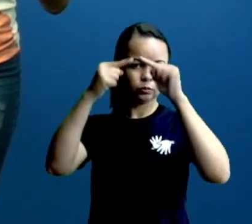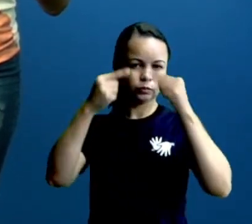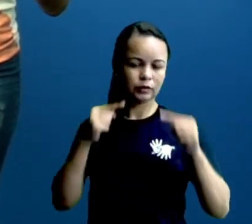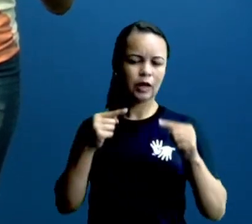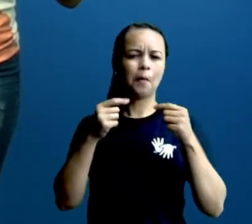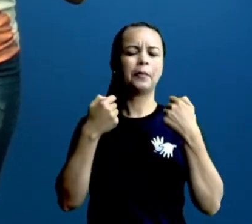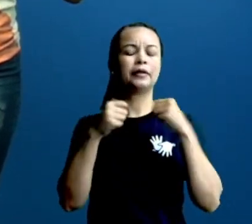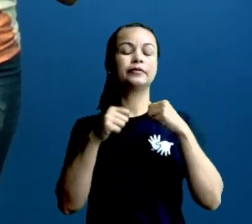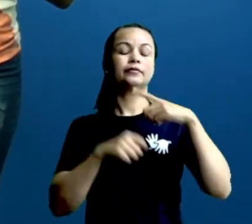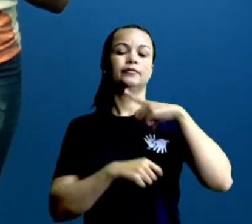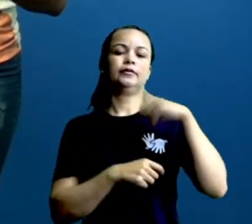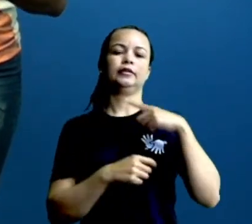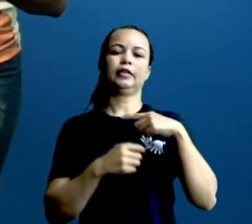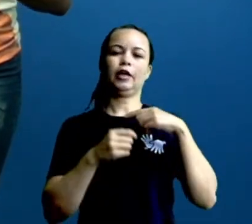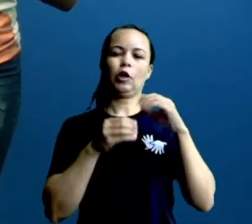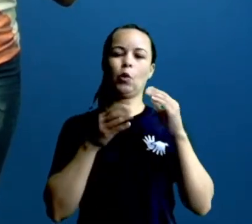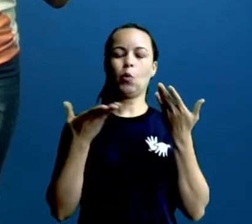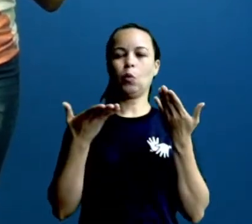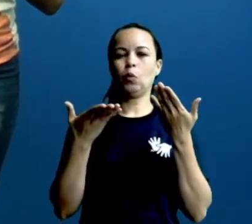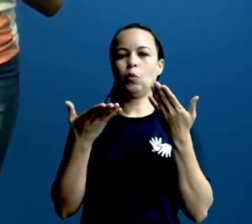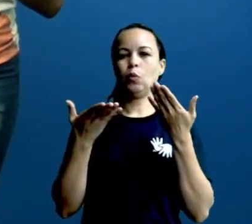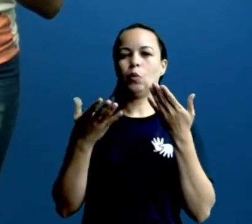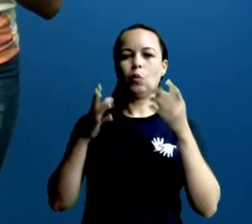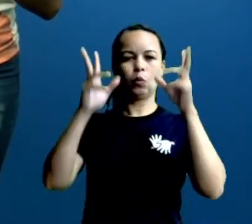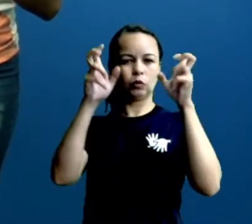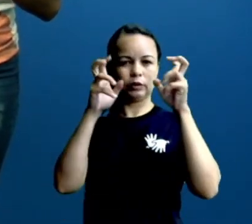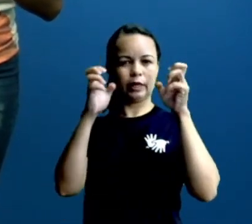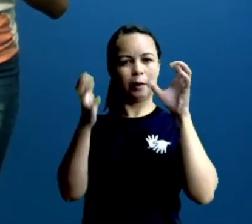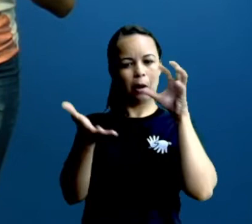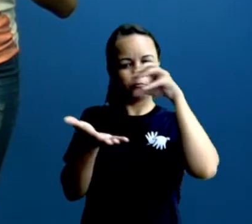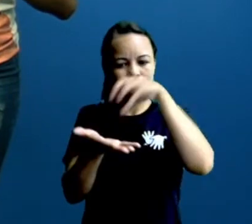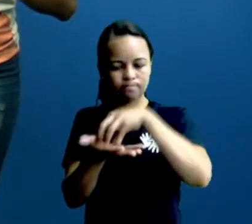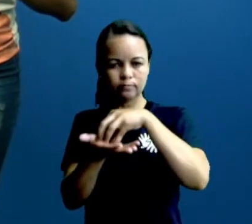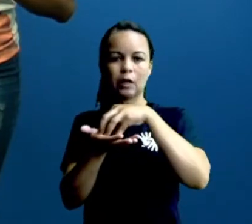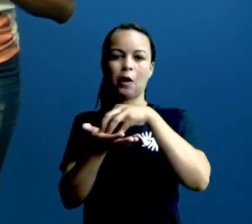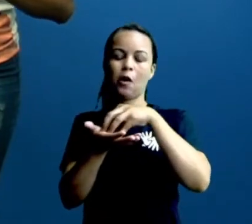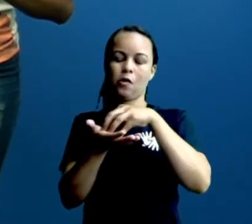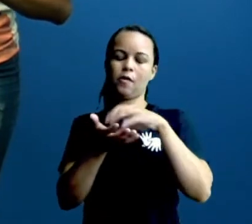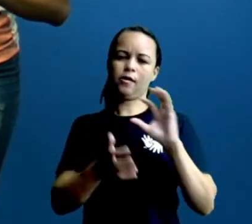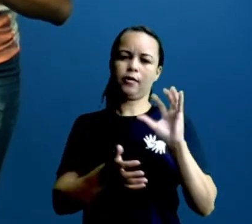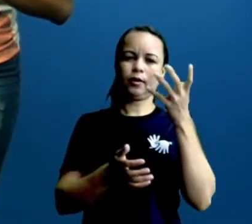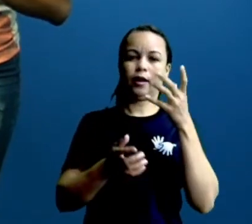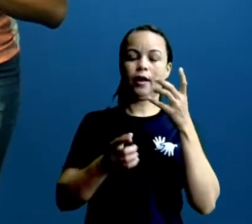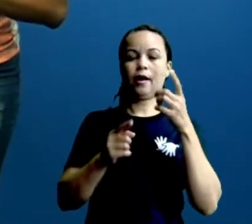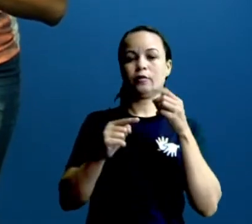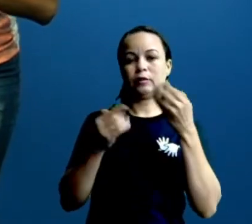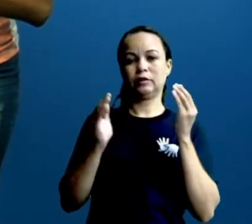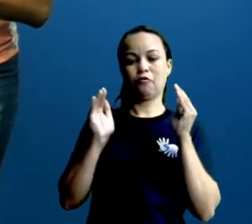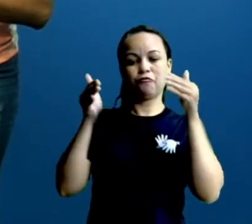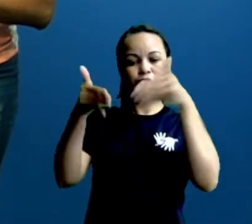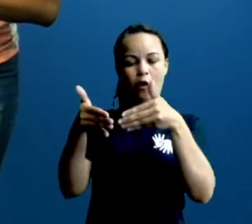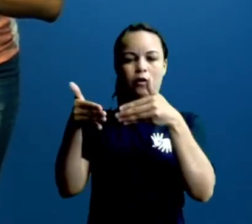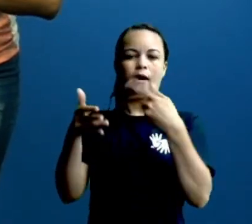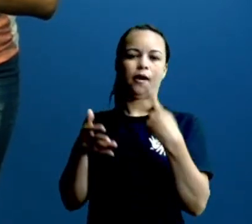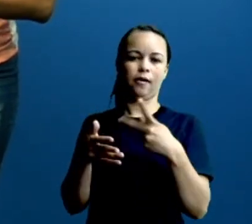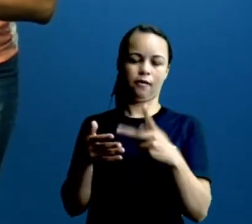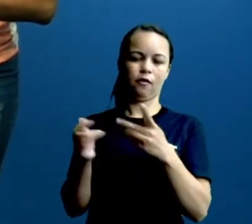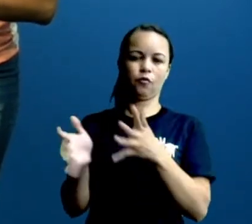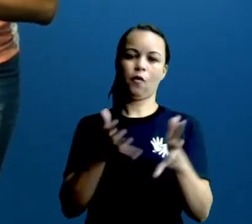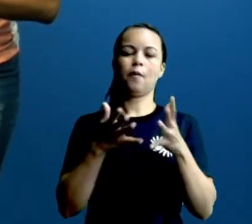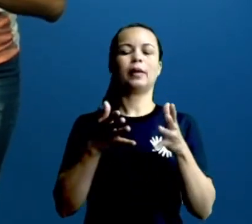tema central, claro, porque eu preciso focar em algo, mas essa continuação, ela precisa estar